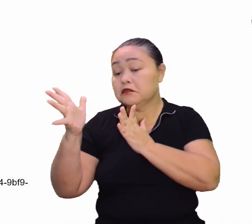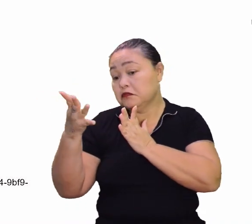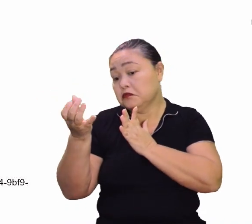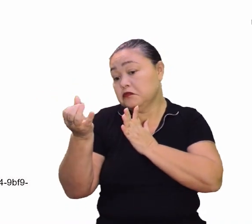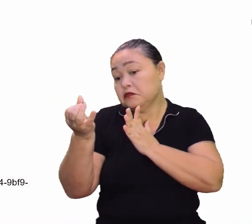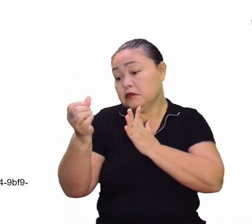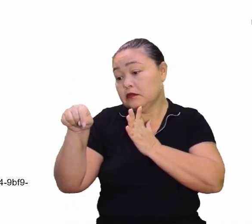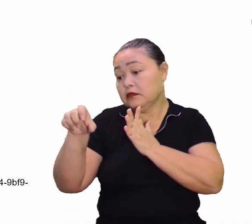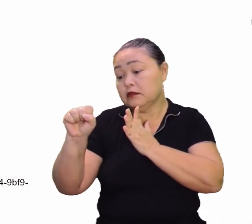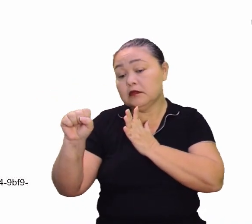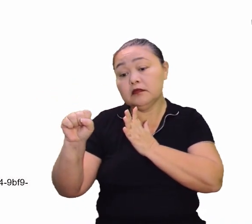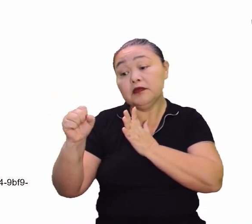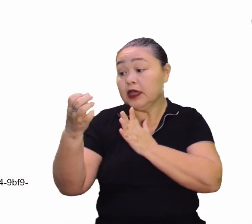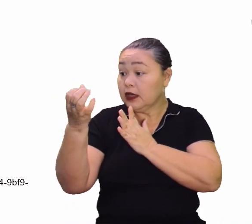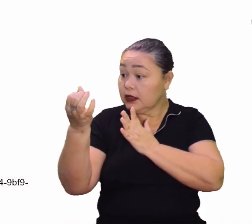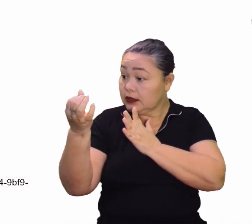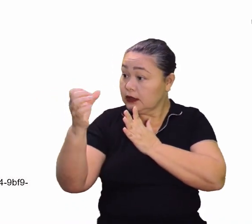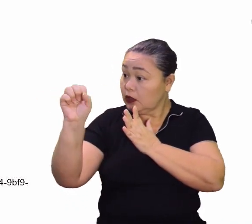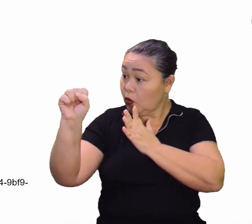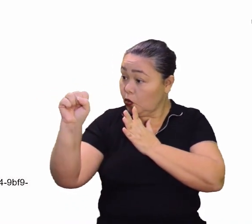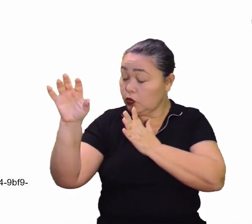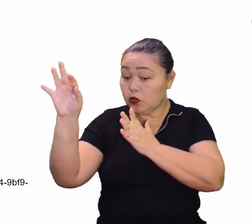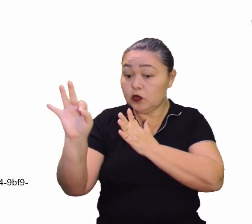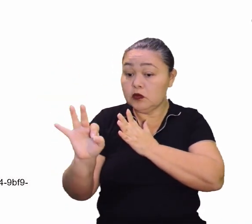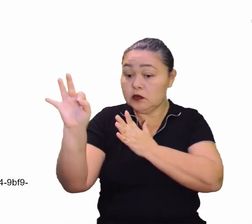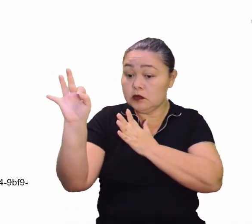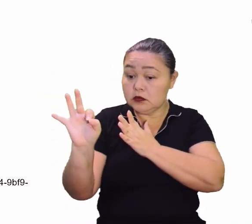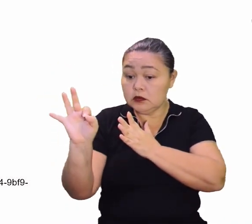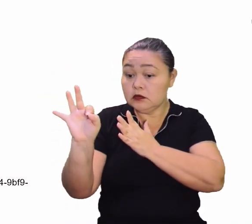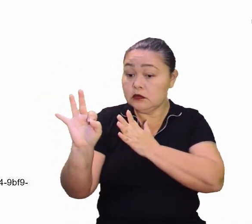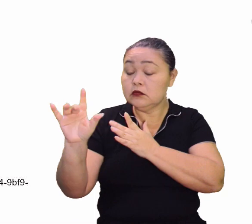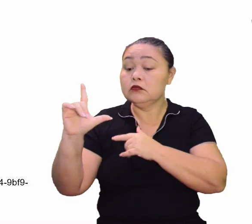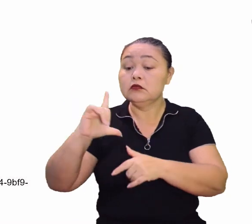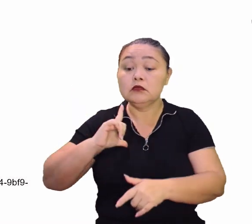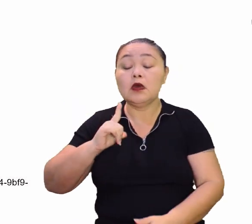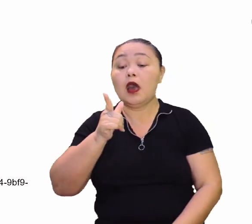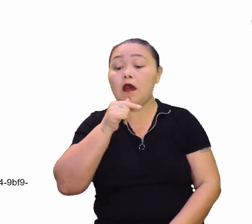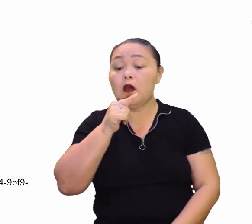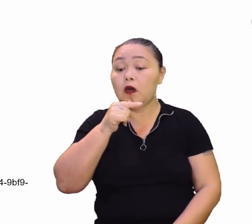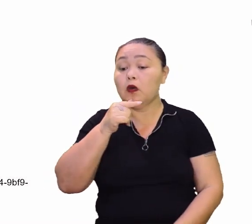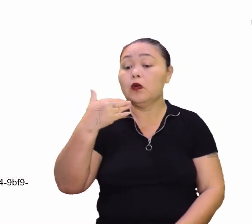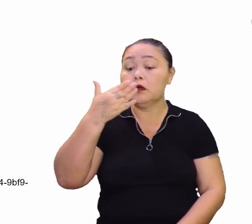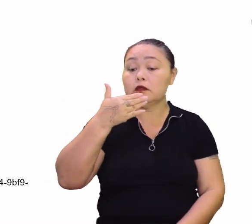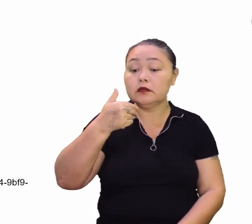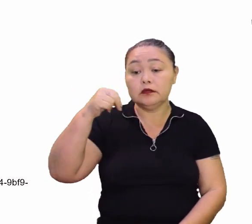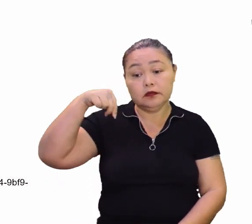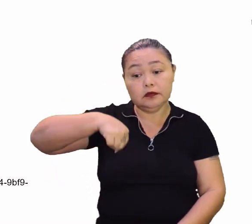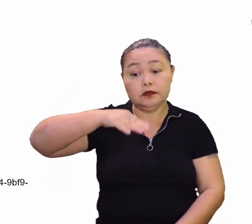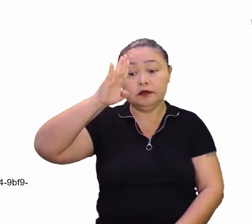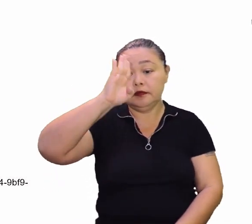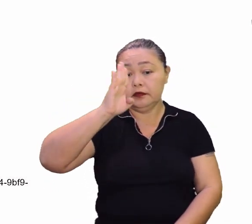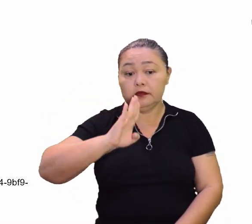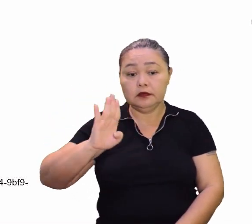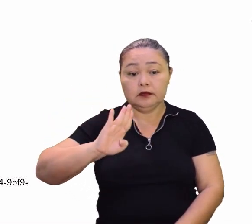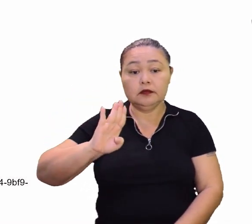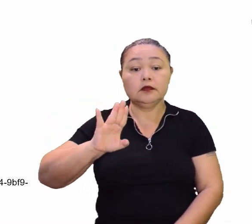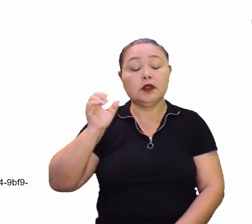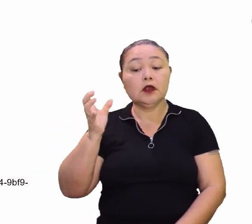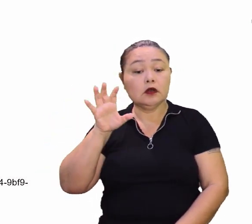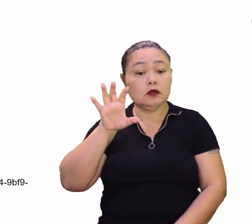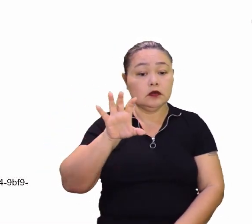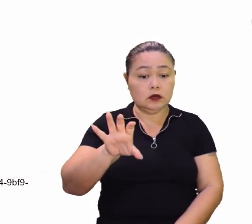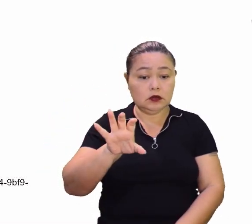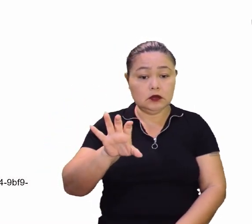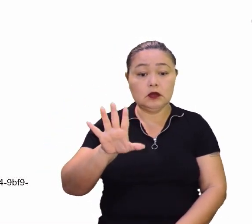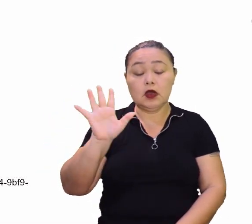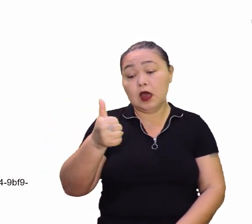da água disponível. Água doce no Brasil. Muito bem. Centro-Oeste tem 16%.